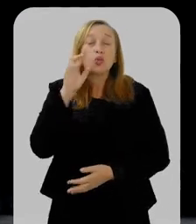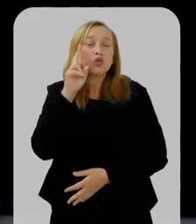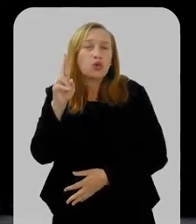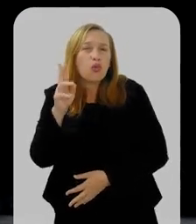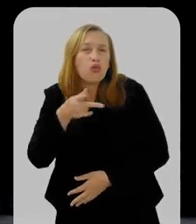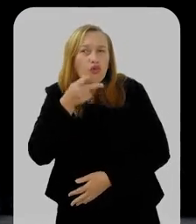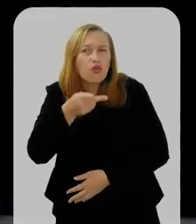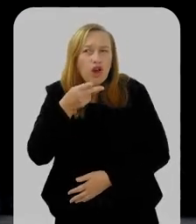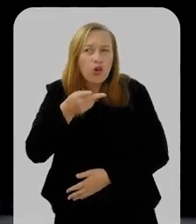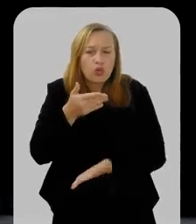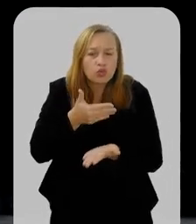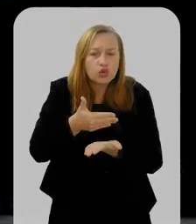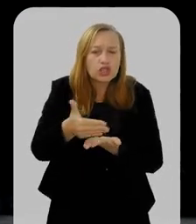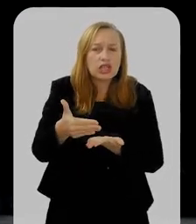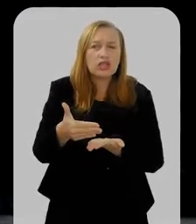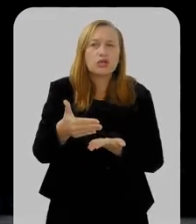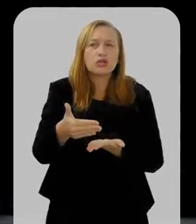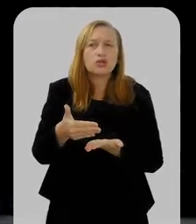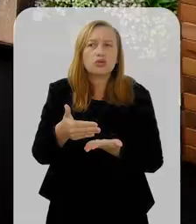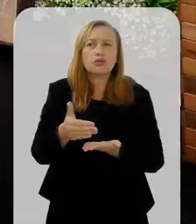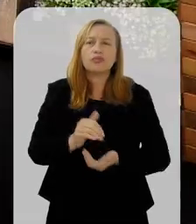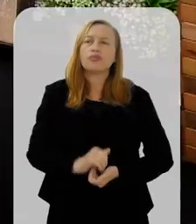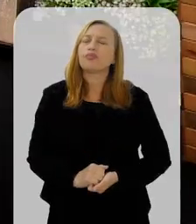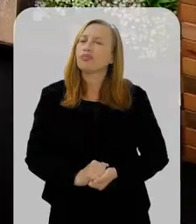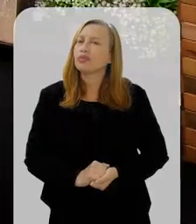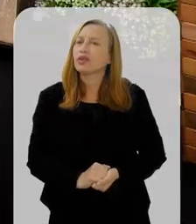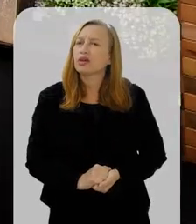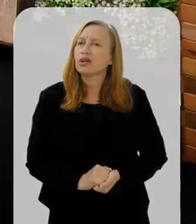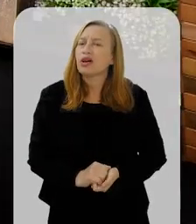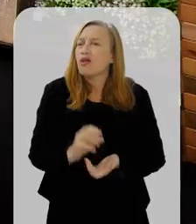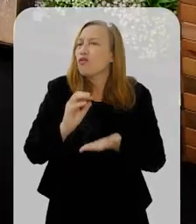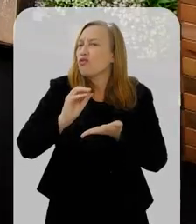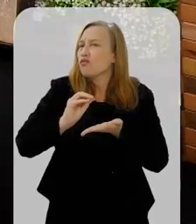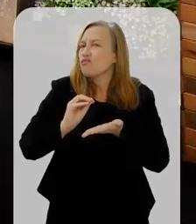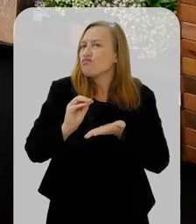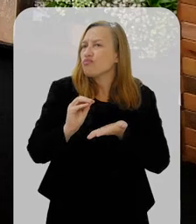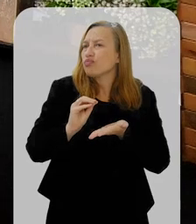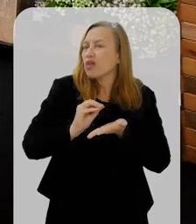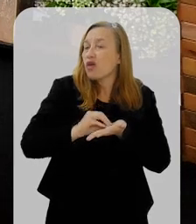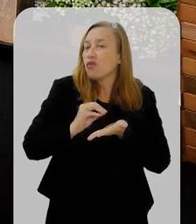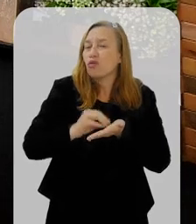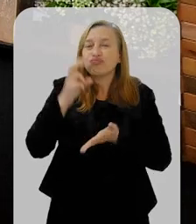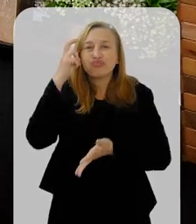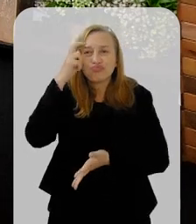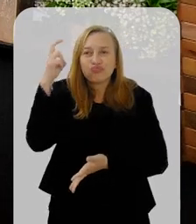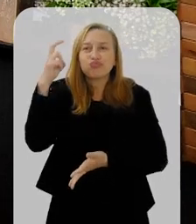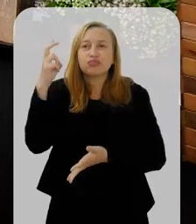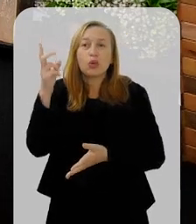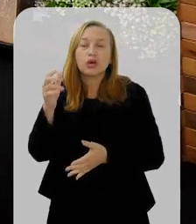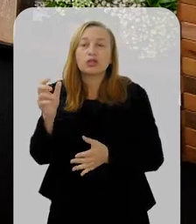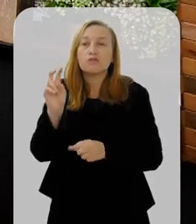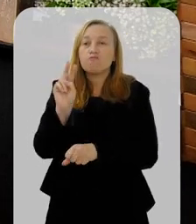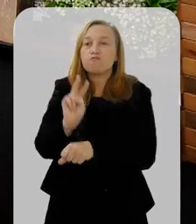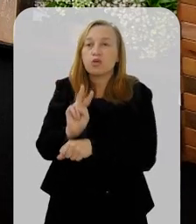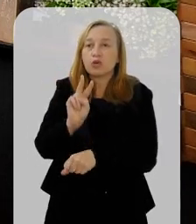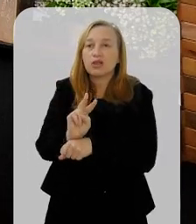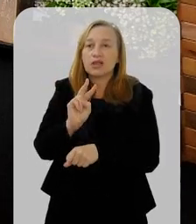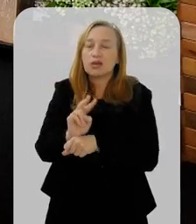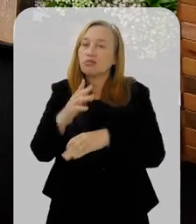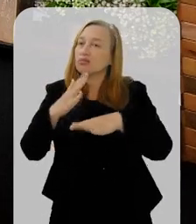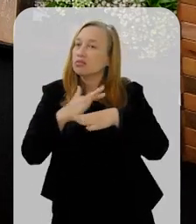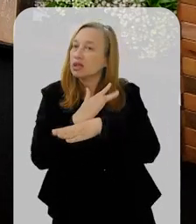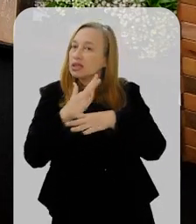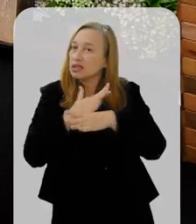falou na tua intervenção inicial, sobre a falta de uma cultura, né, de prevenção